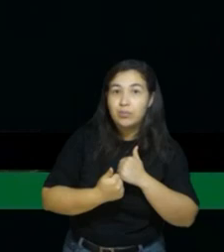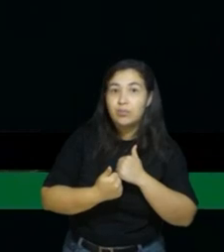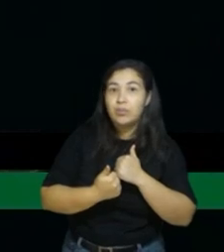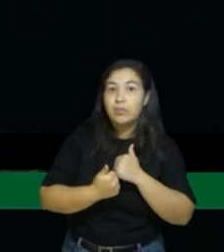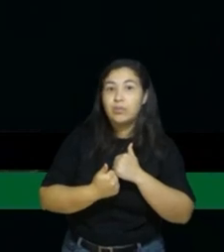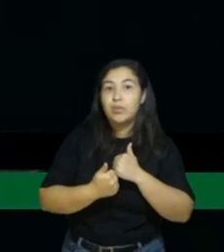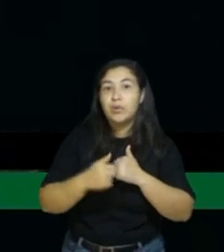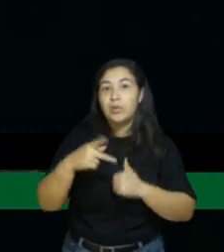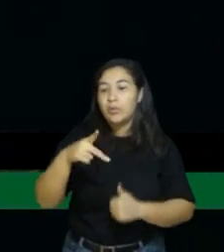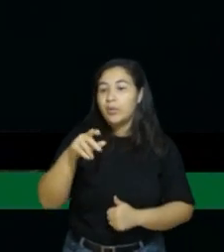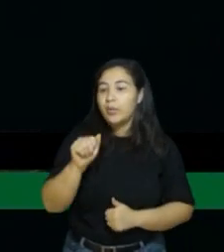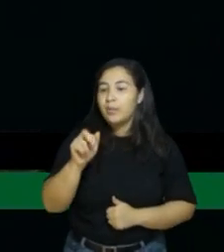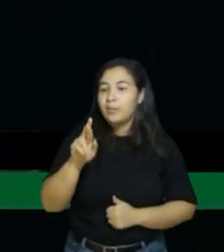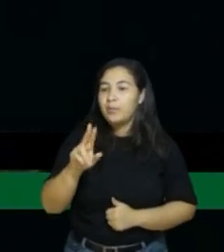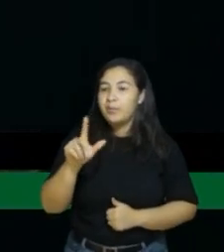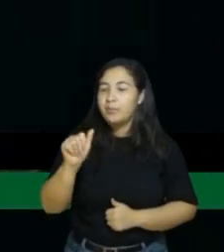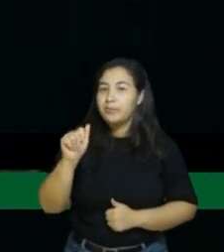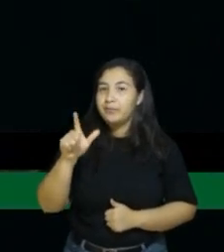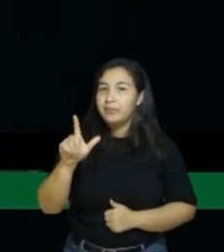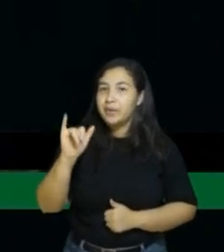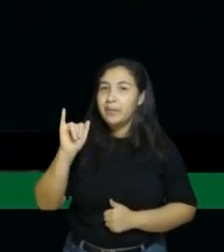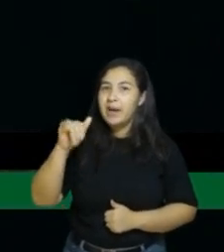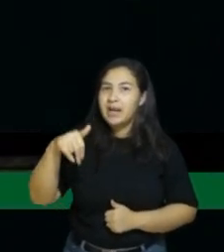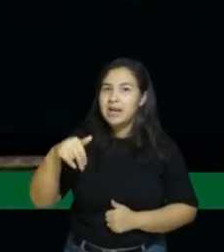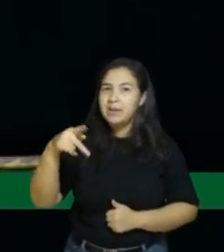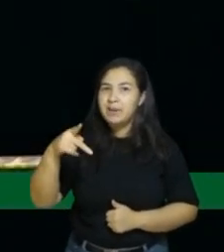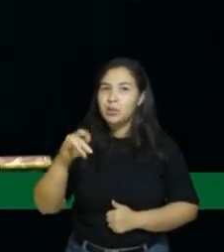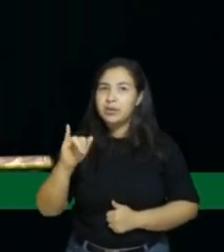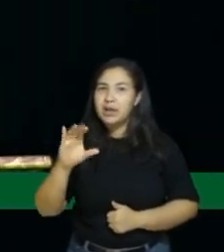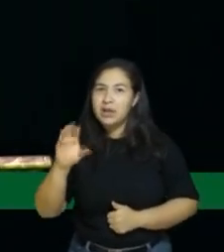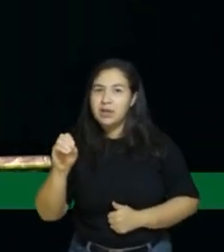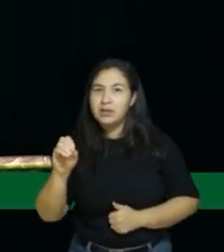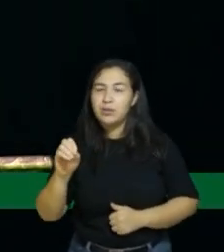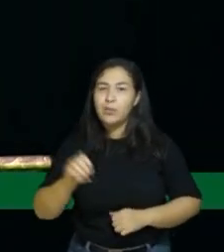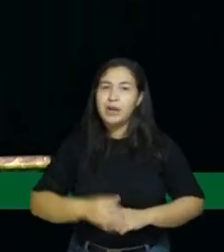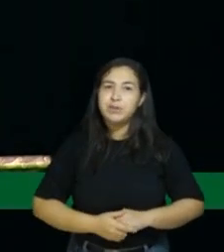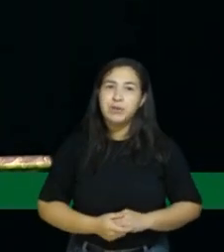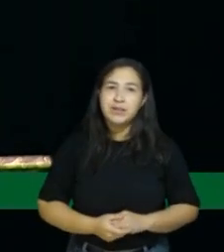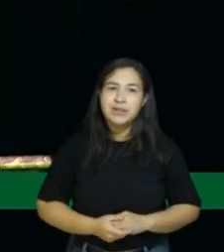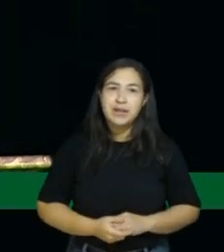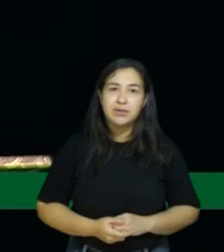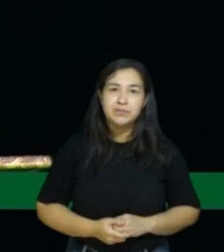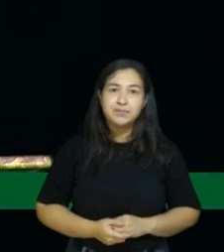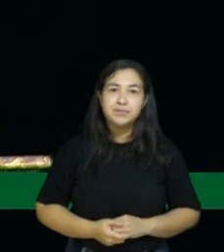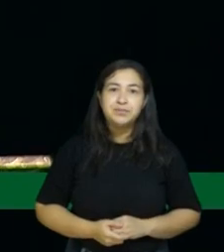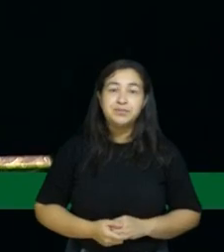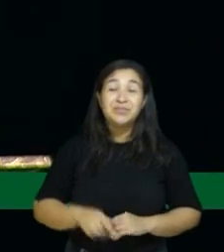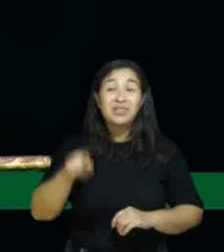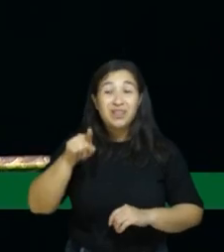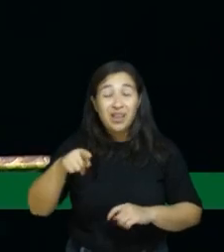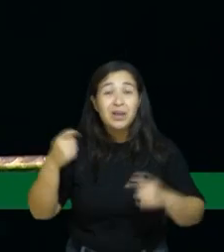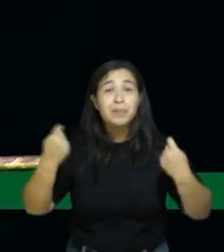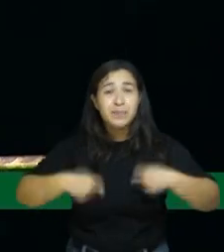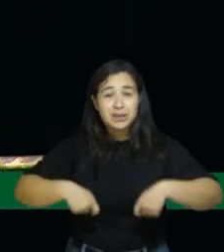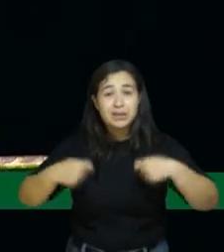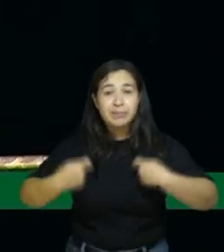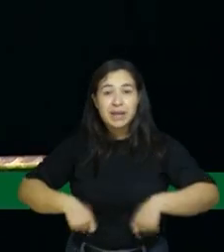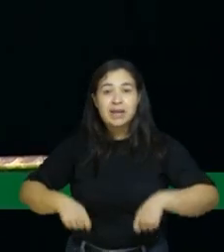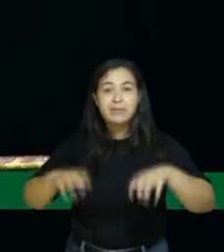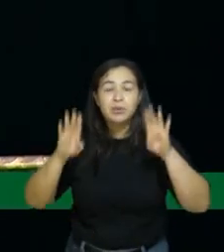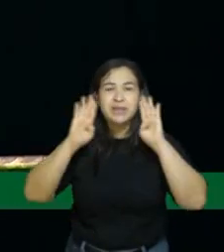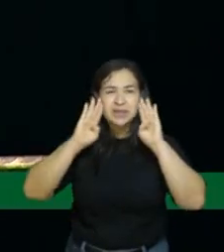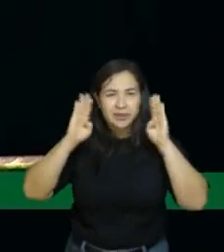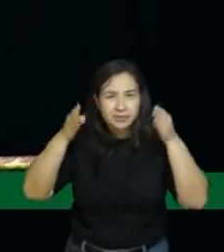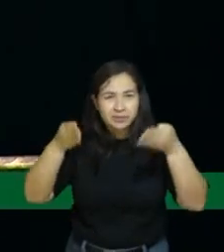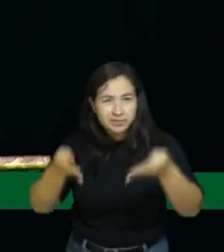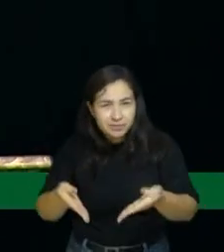referência nacional e um paradesporto que precisa de olhar dos Senhores deputados do Governo de